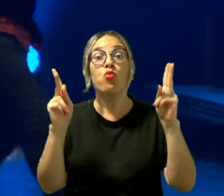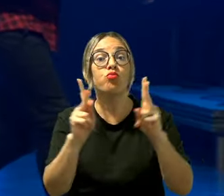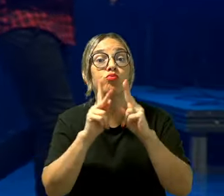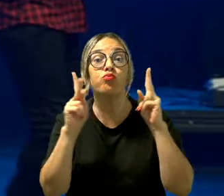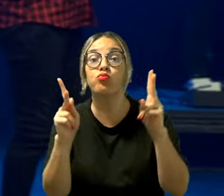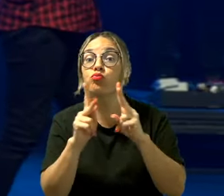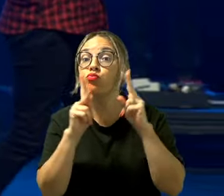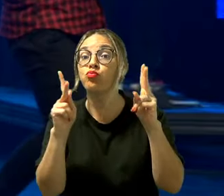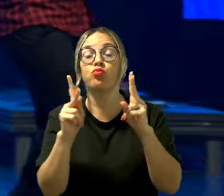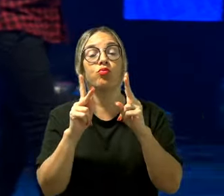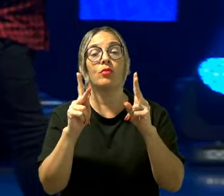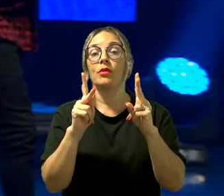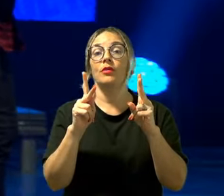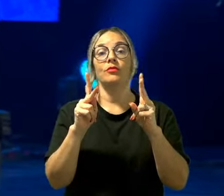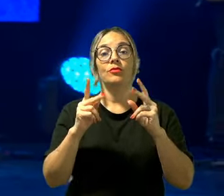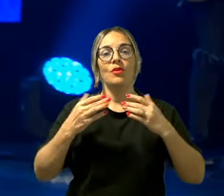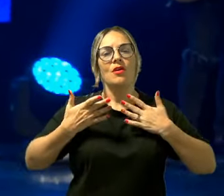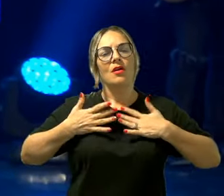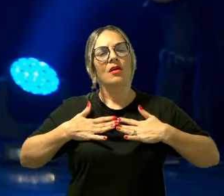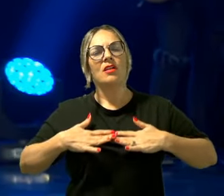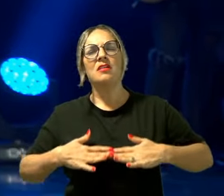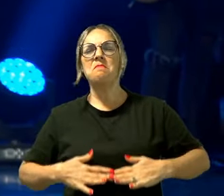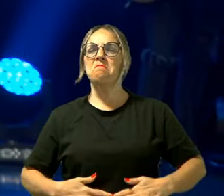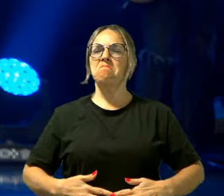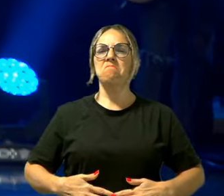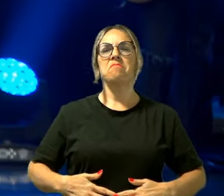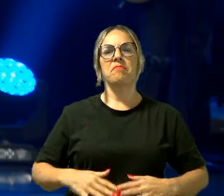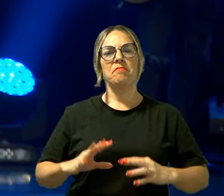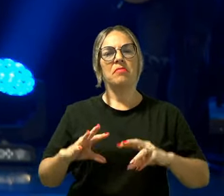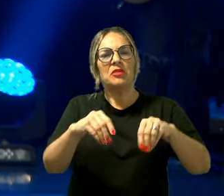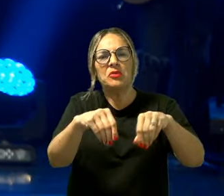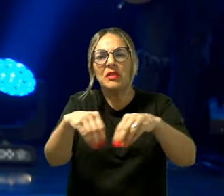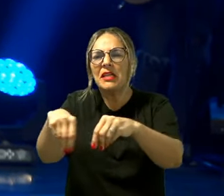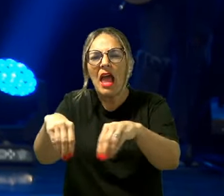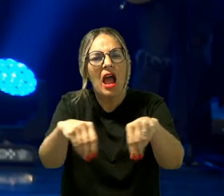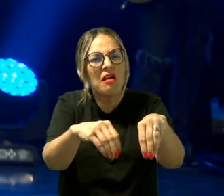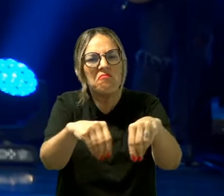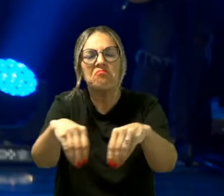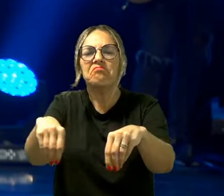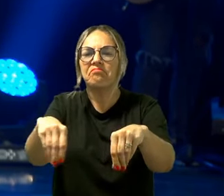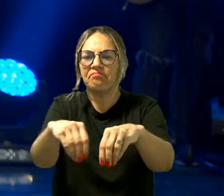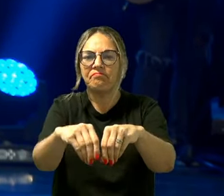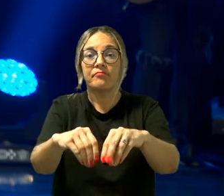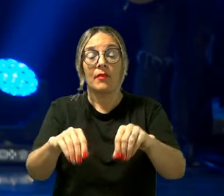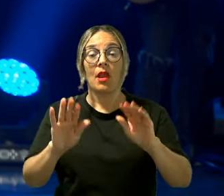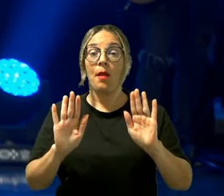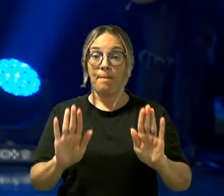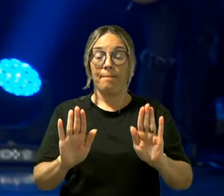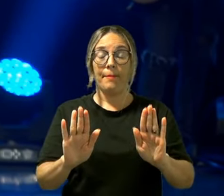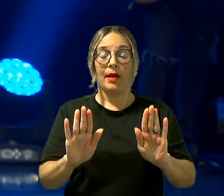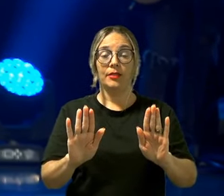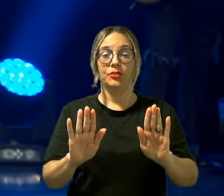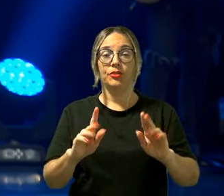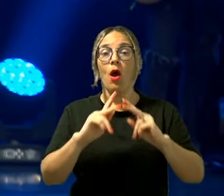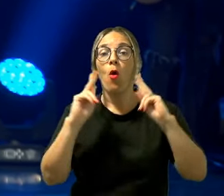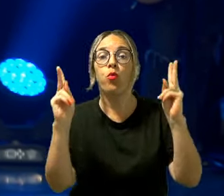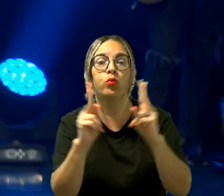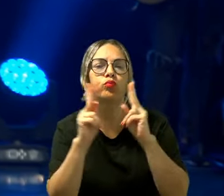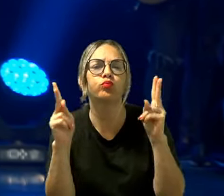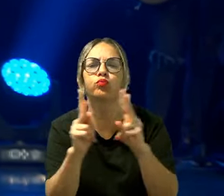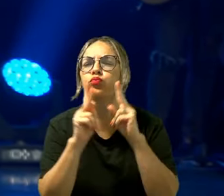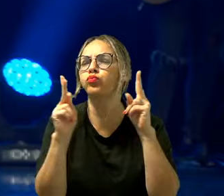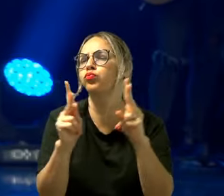o que seca, o calor do sol ajuda, mas o vento é o maior agente nesse